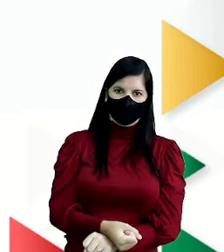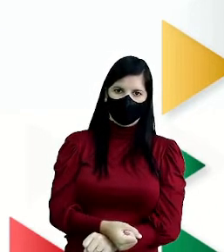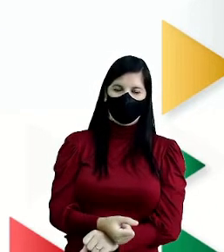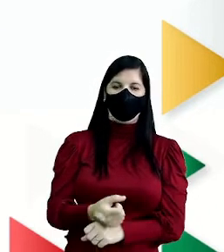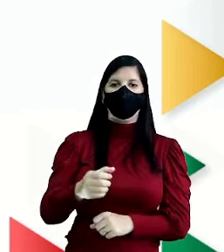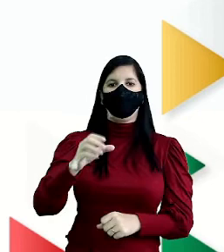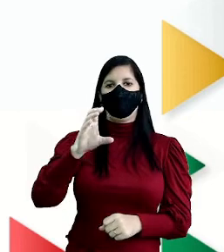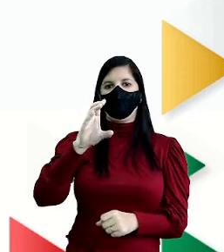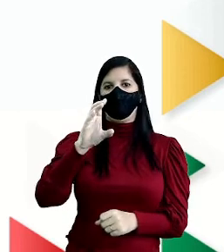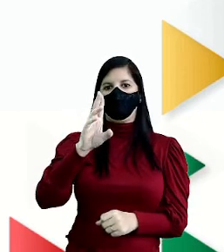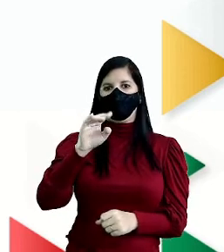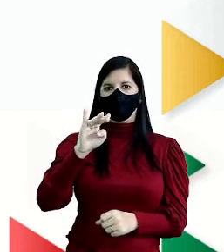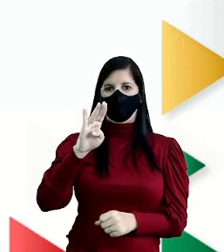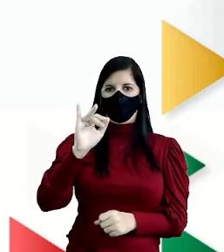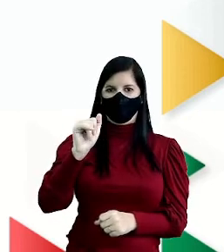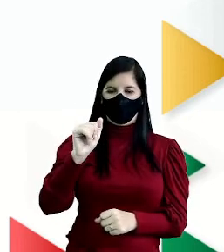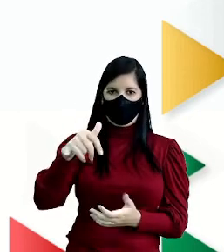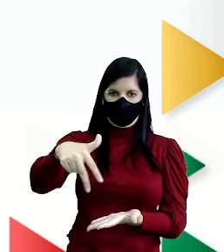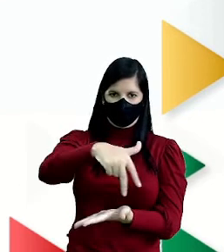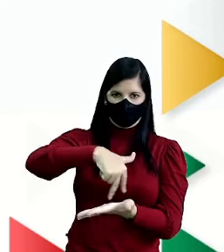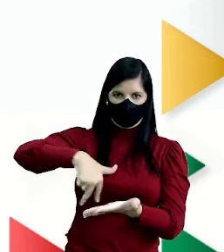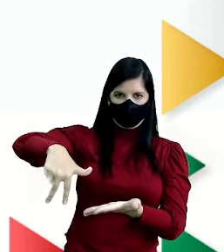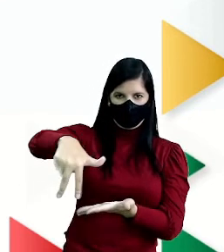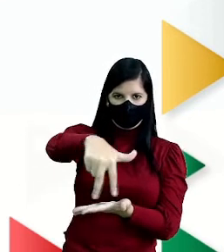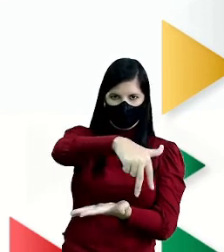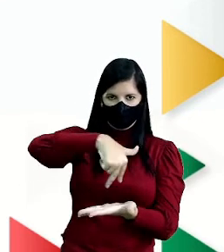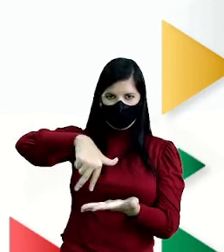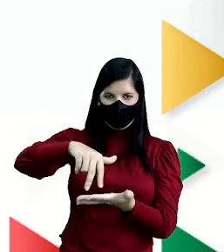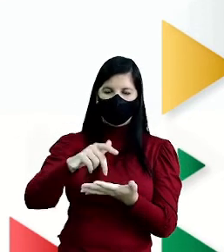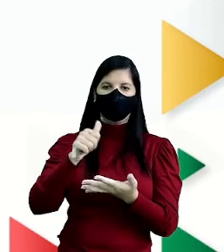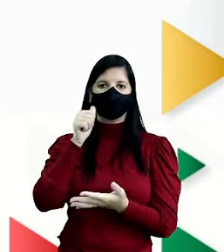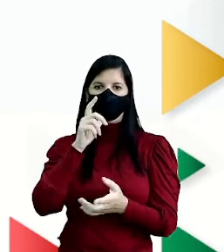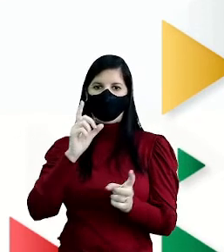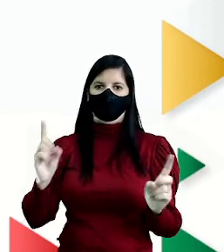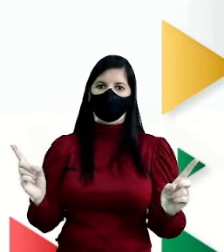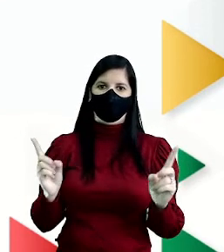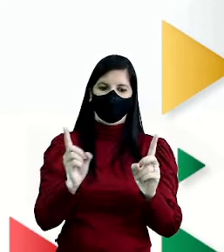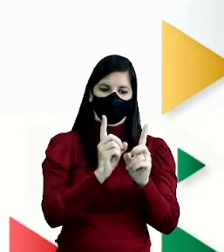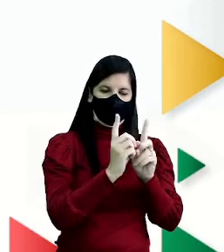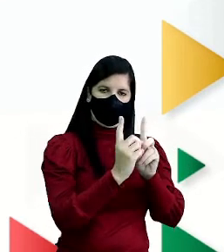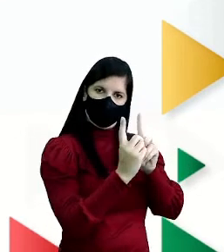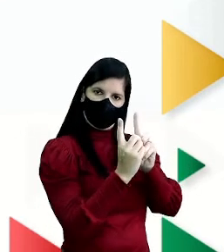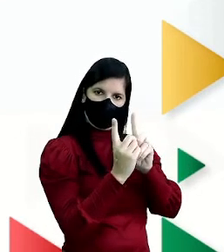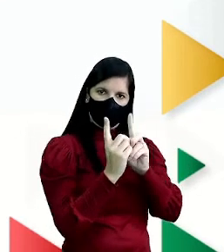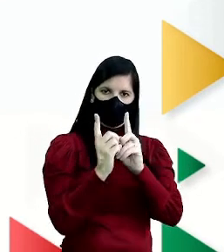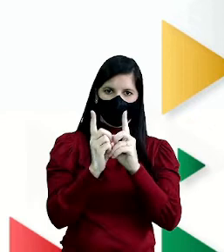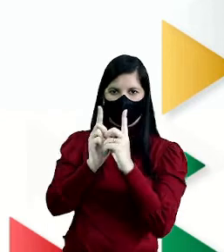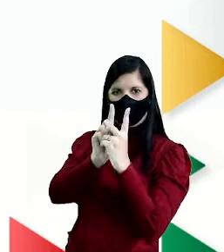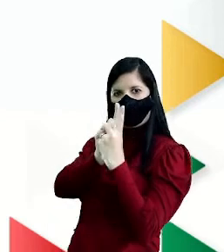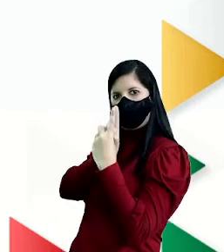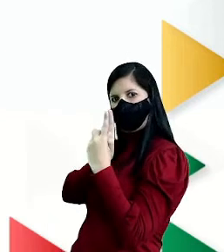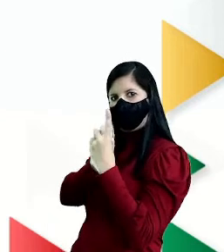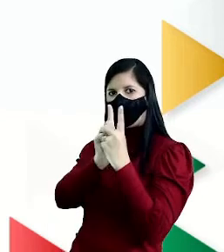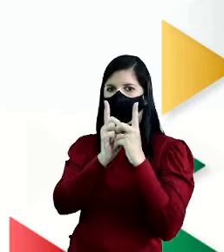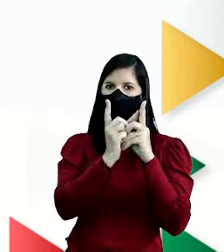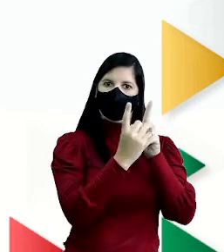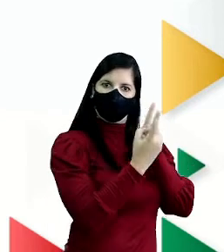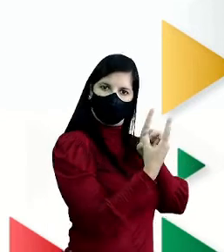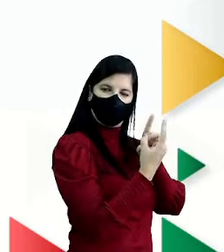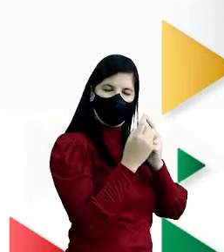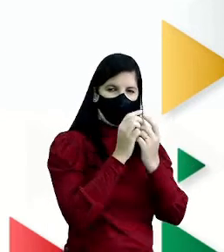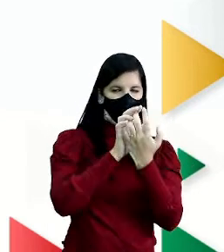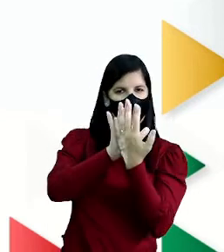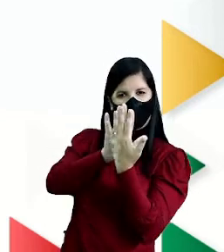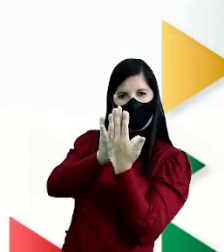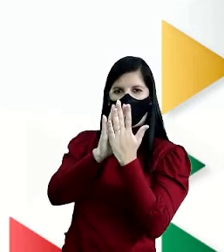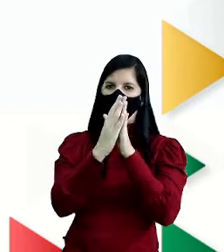né, conhecida como a dança da sedução, né, então que os casais dançam, né, já de uma forma sedutora. Então a cúmbia, ela inspirou vários